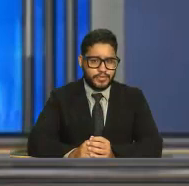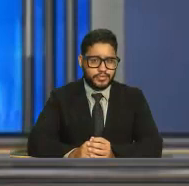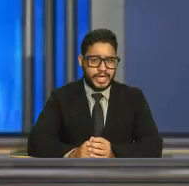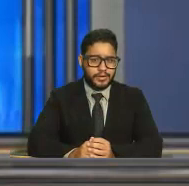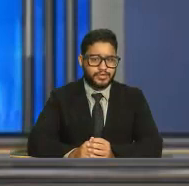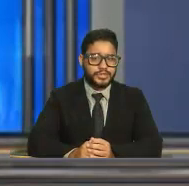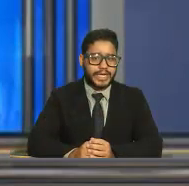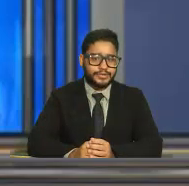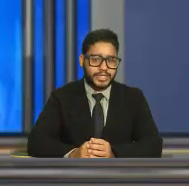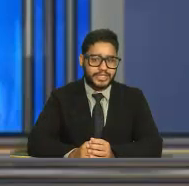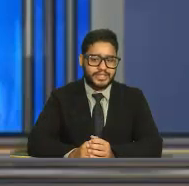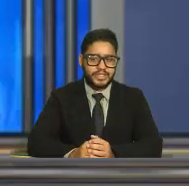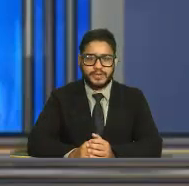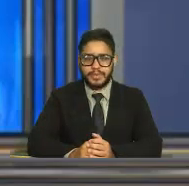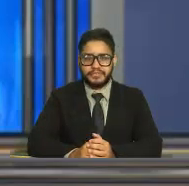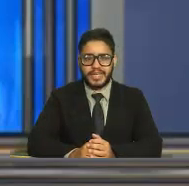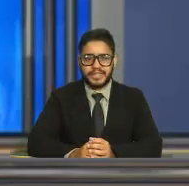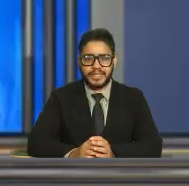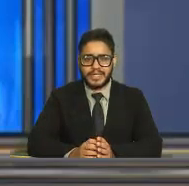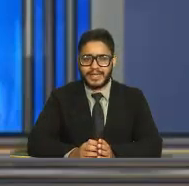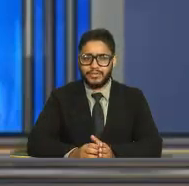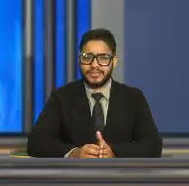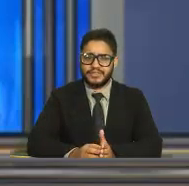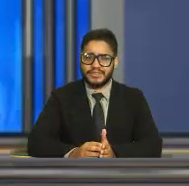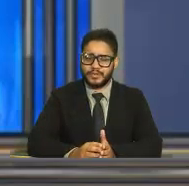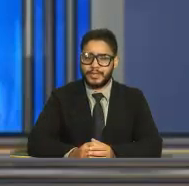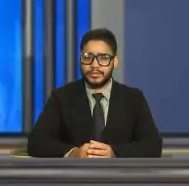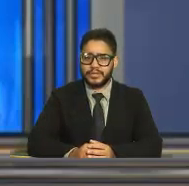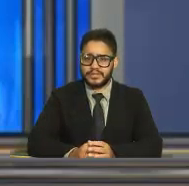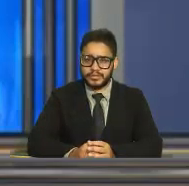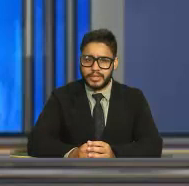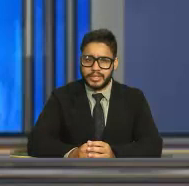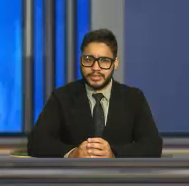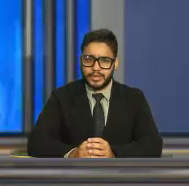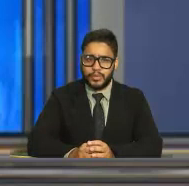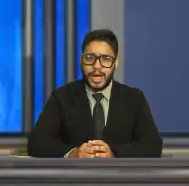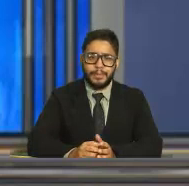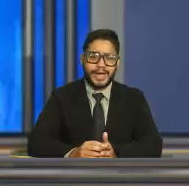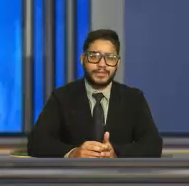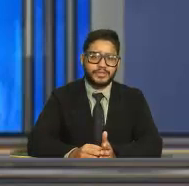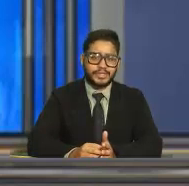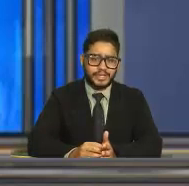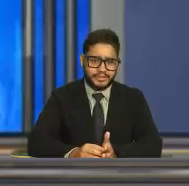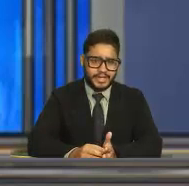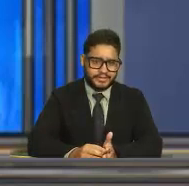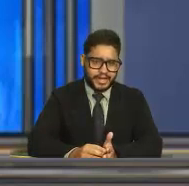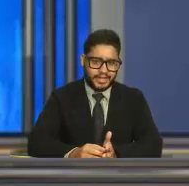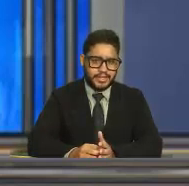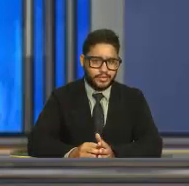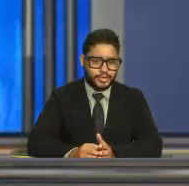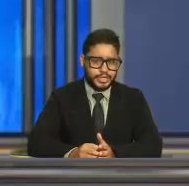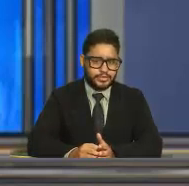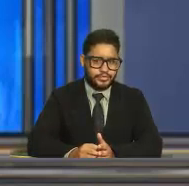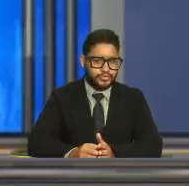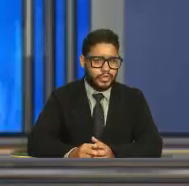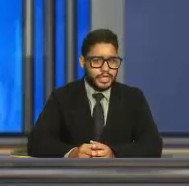Nacionais vão contar com os cuidados da iniciativa privada na conservação e manutenção. São Aparados da Serra,